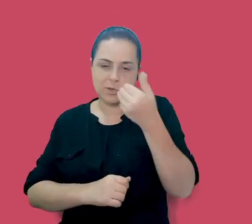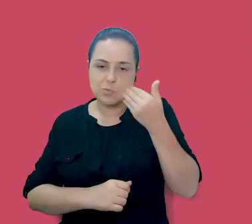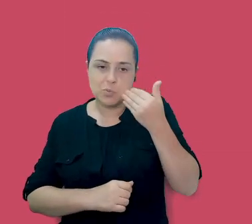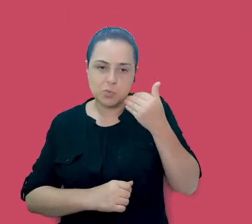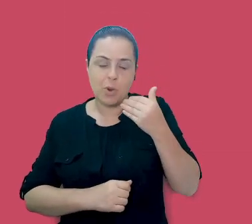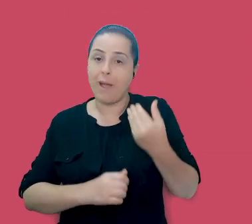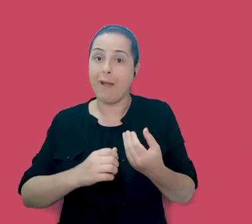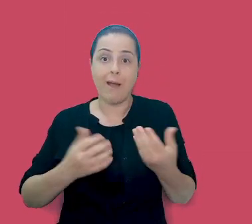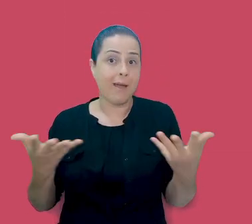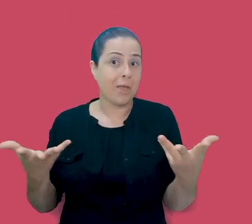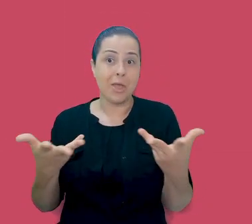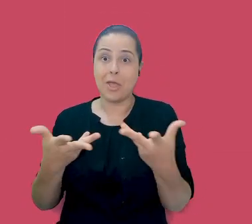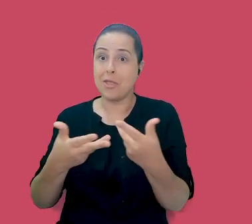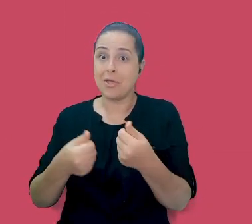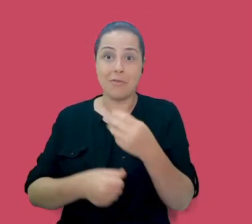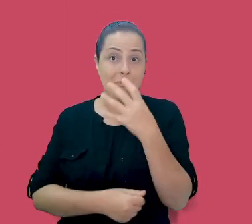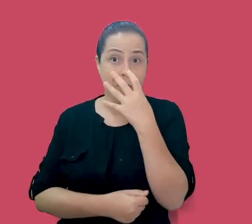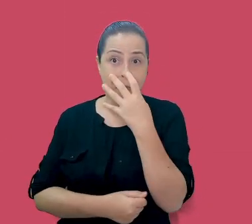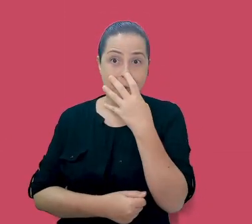que está incrível.